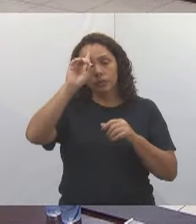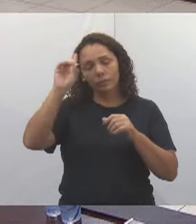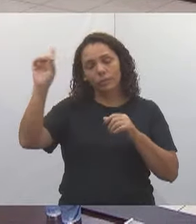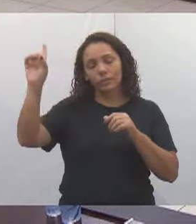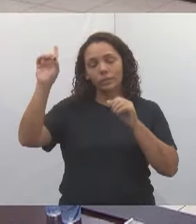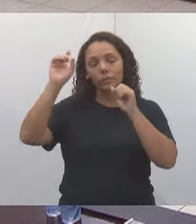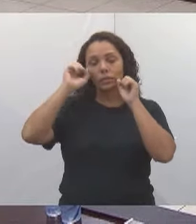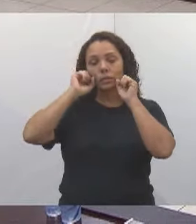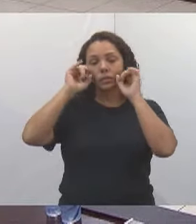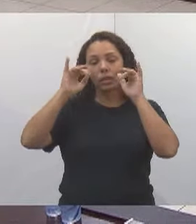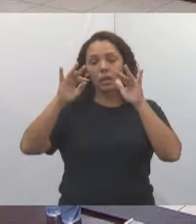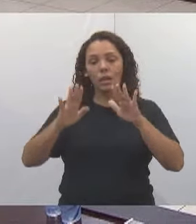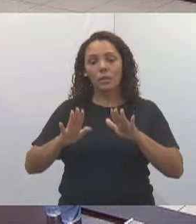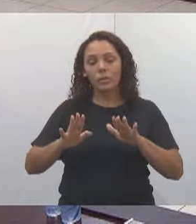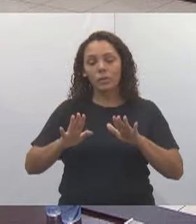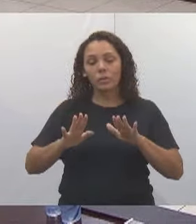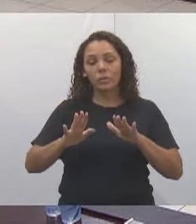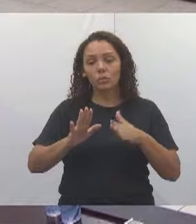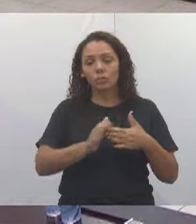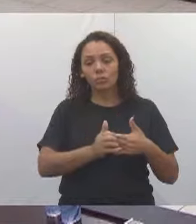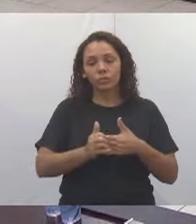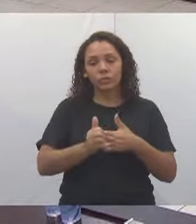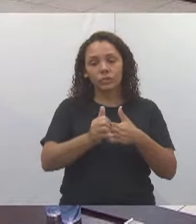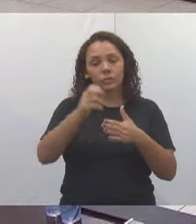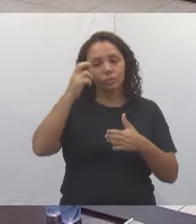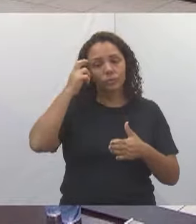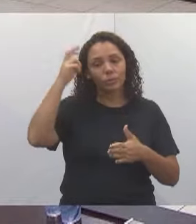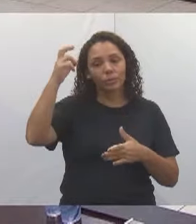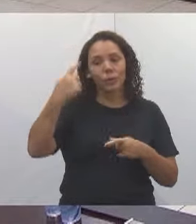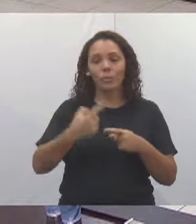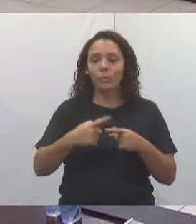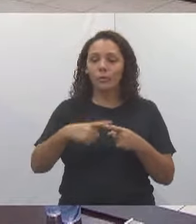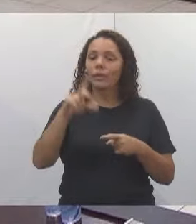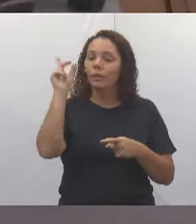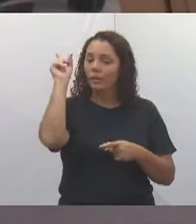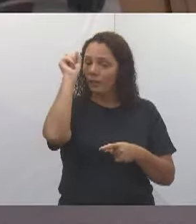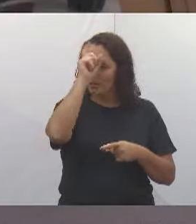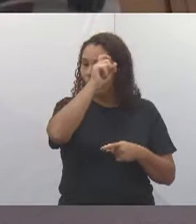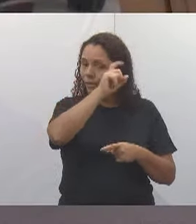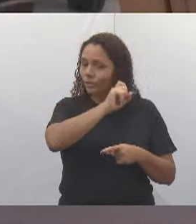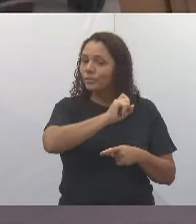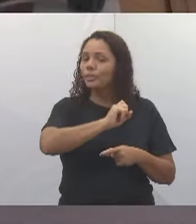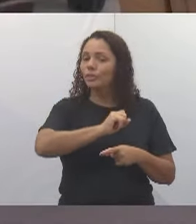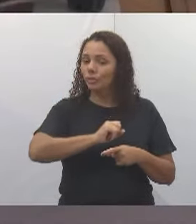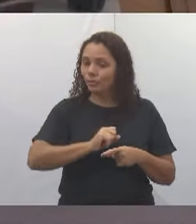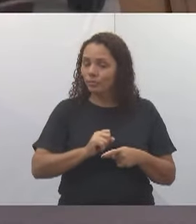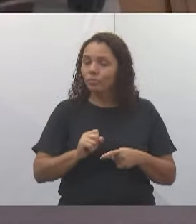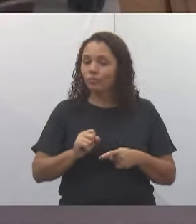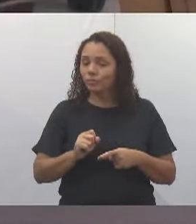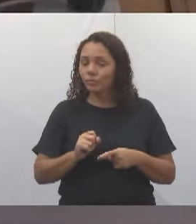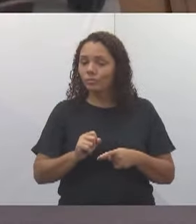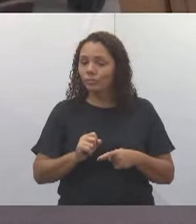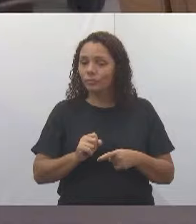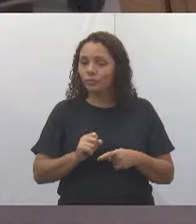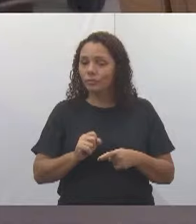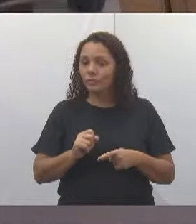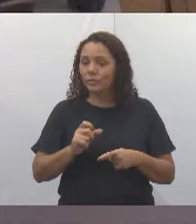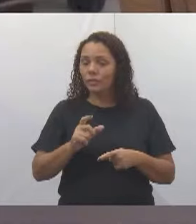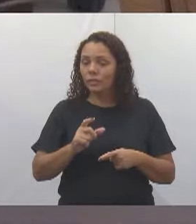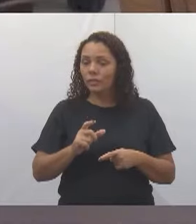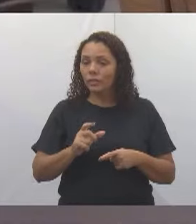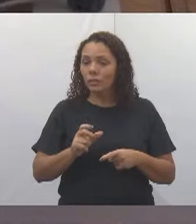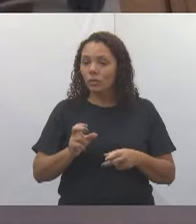condução, né, sabedoria. E é um desafio imenso, né, ocupar lugares de pessoas que já deixaram